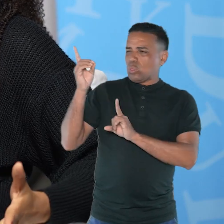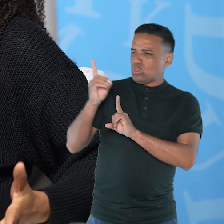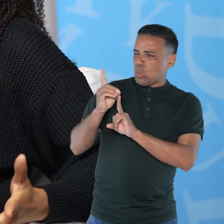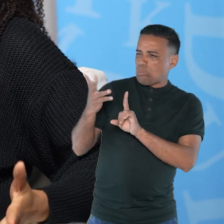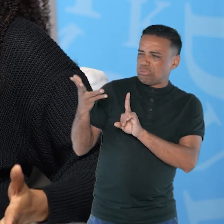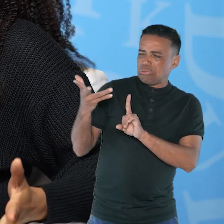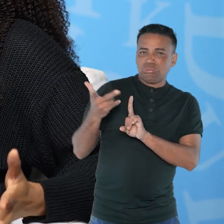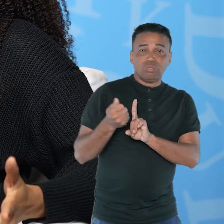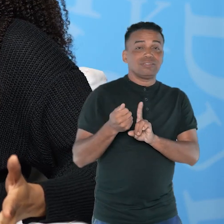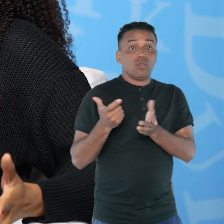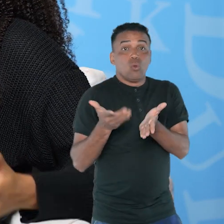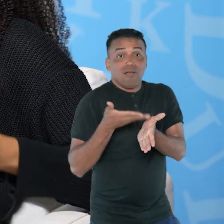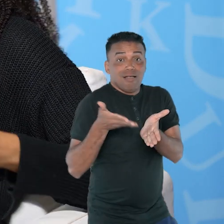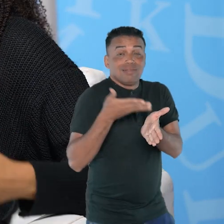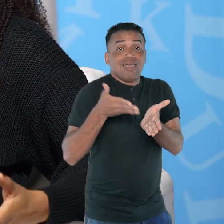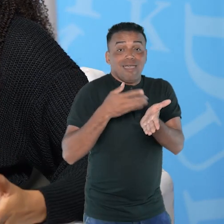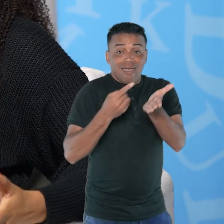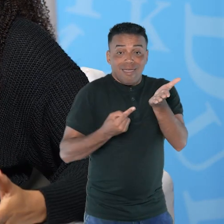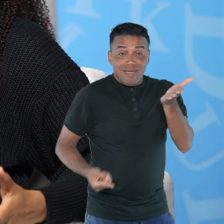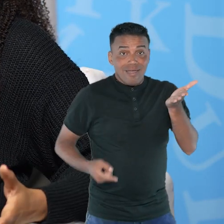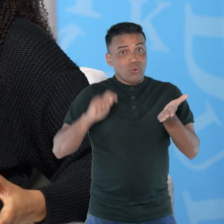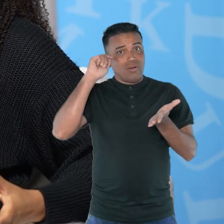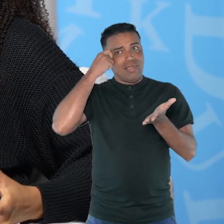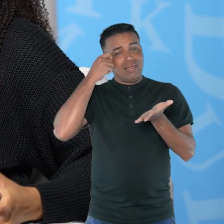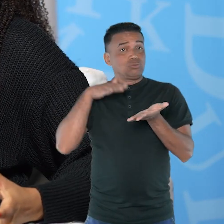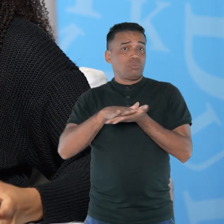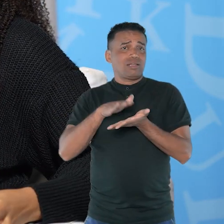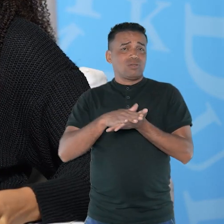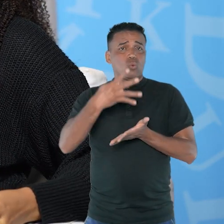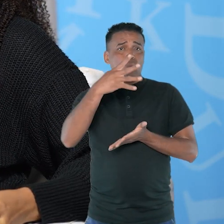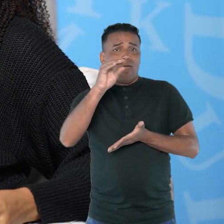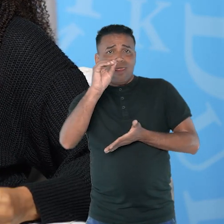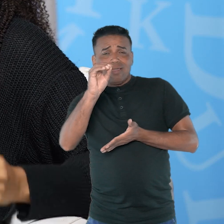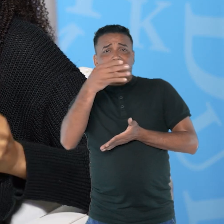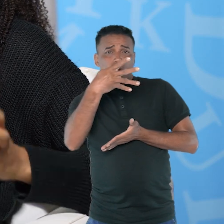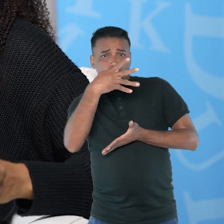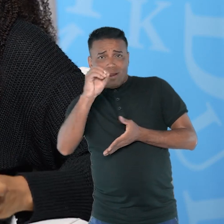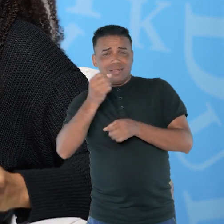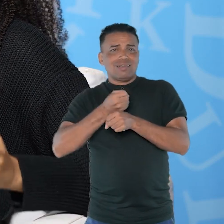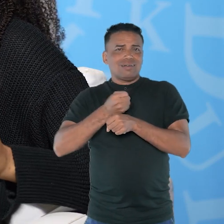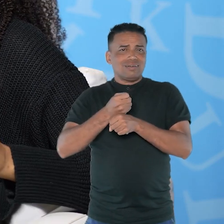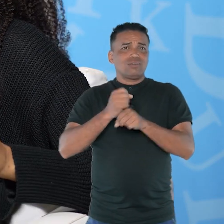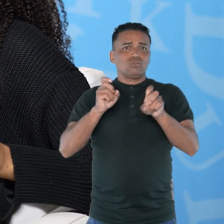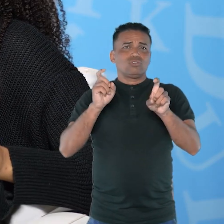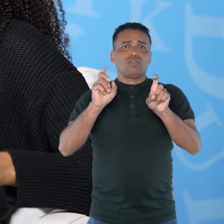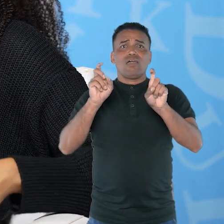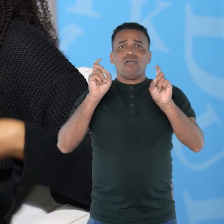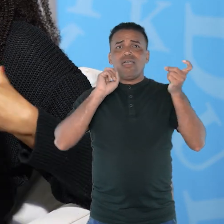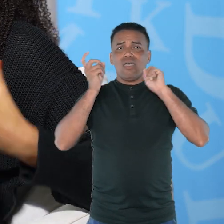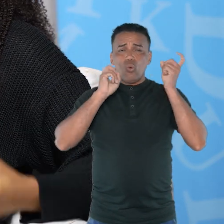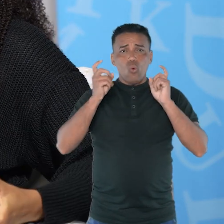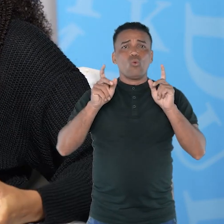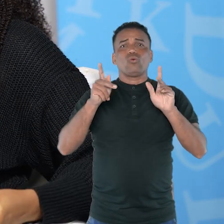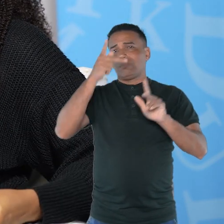gente tem o Cadernos Negros, que é uma publicação que tem mais de 40 anos, que reúne escritores lá de São Paulo, do grupo Quilomboje,